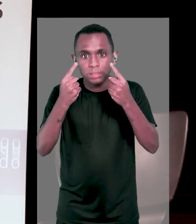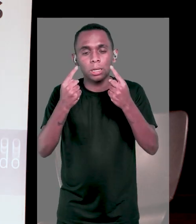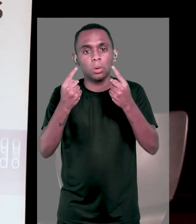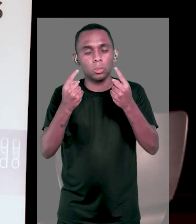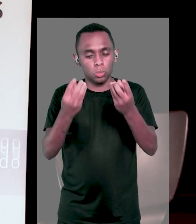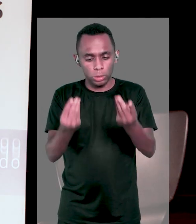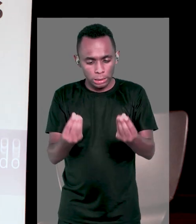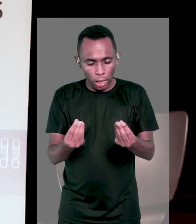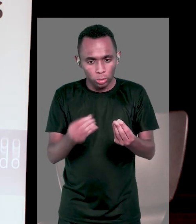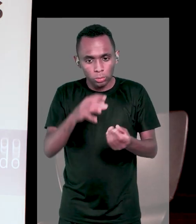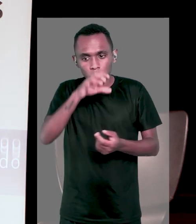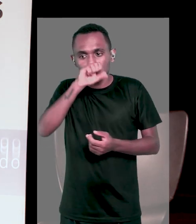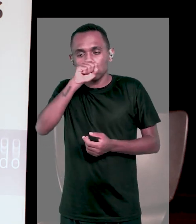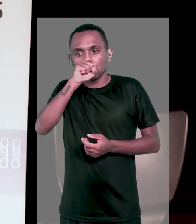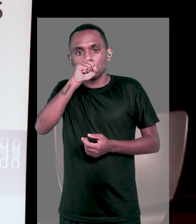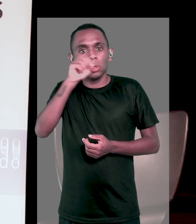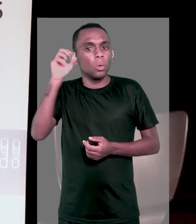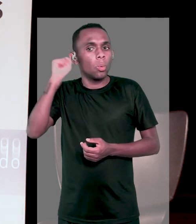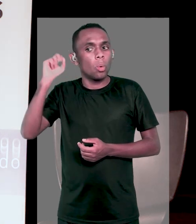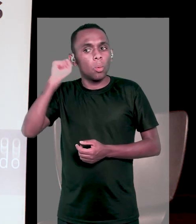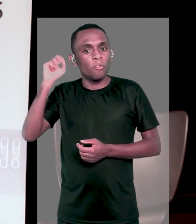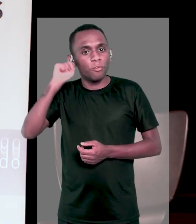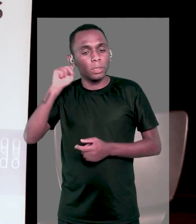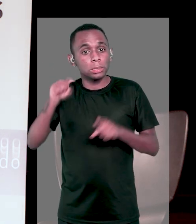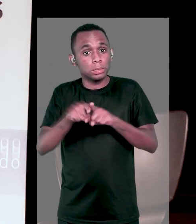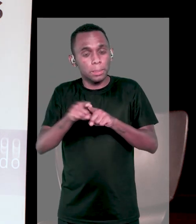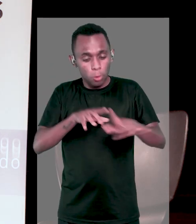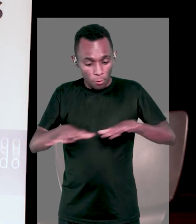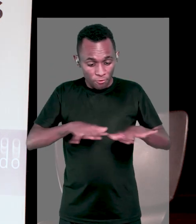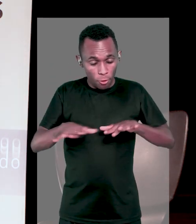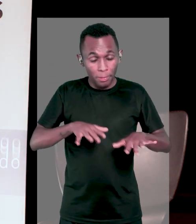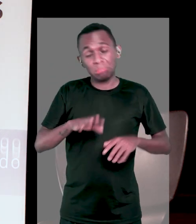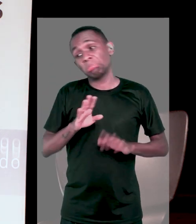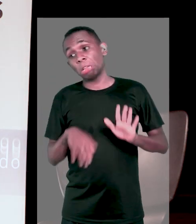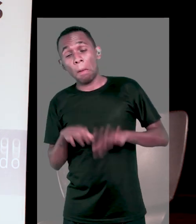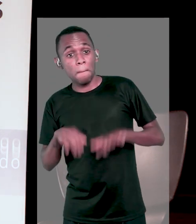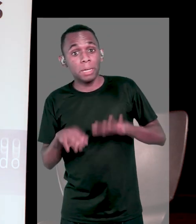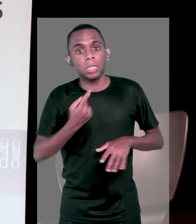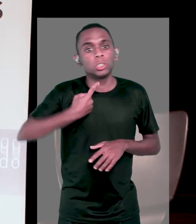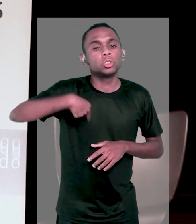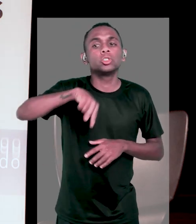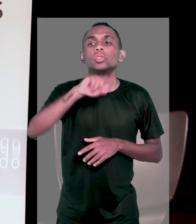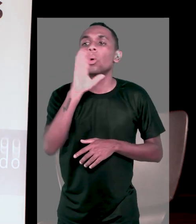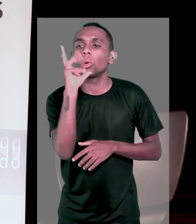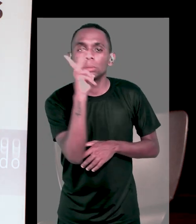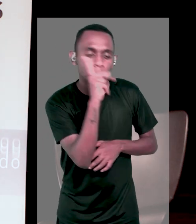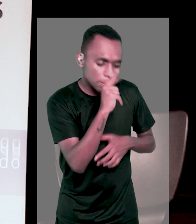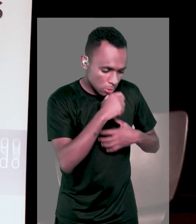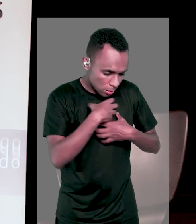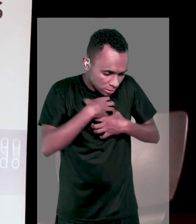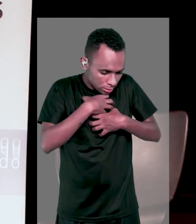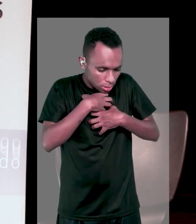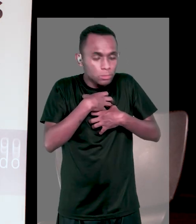essa ação que tem a sensibilidade como origem e como fim embora a